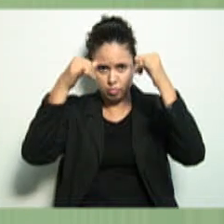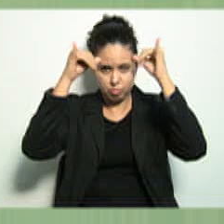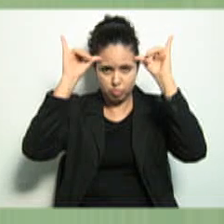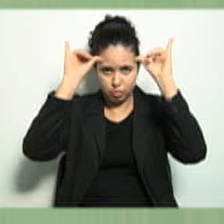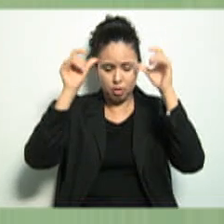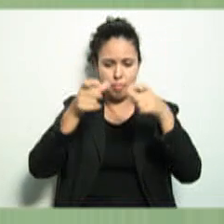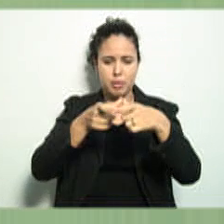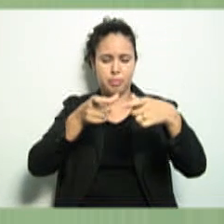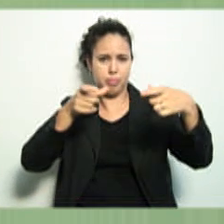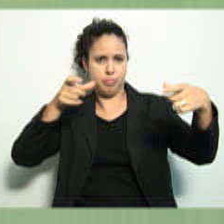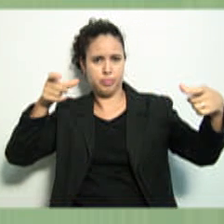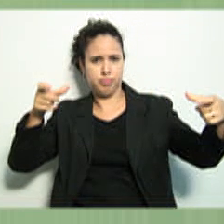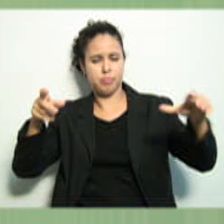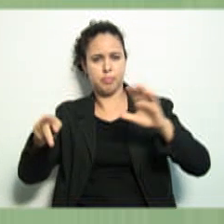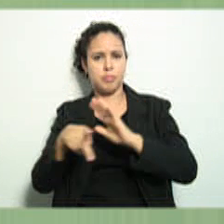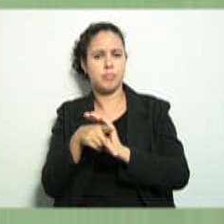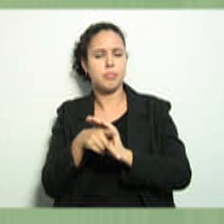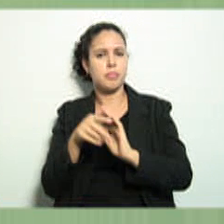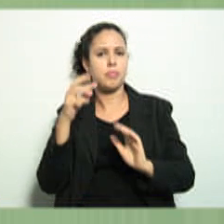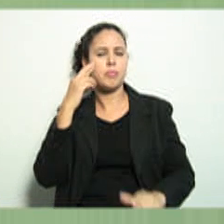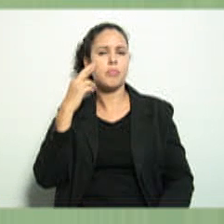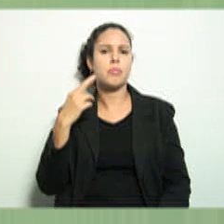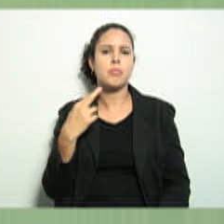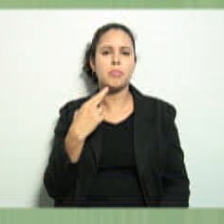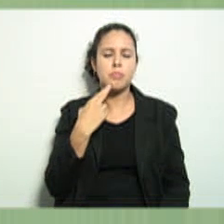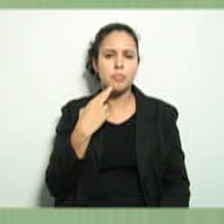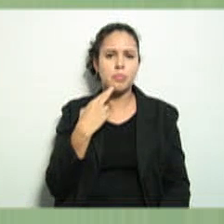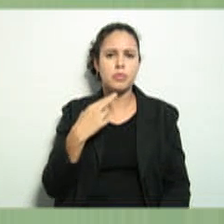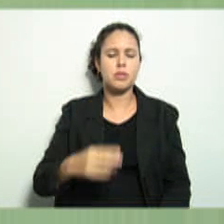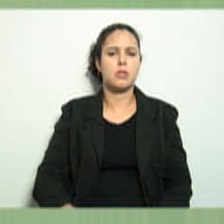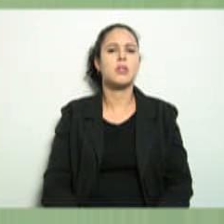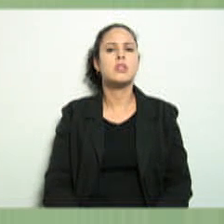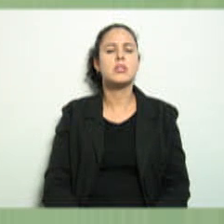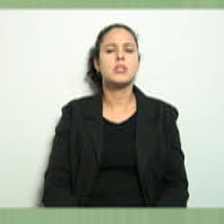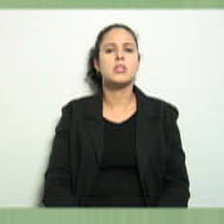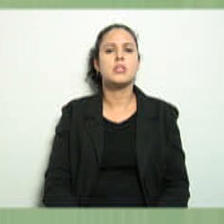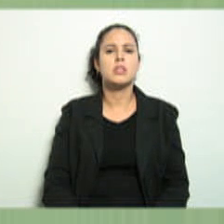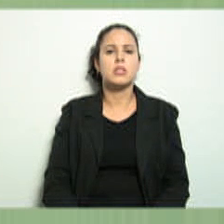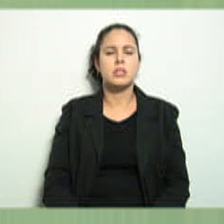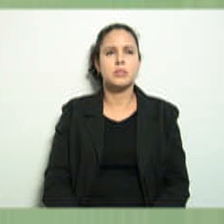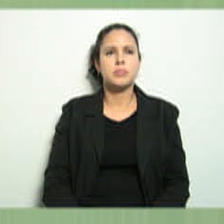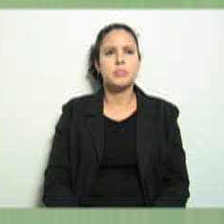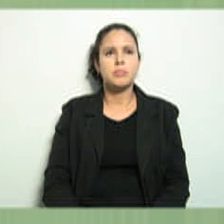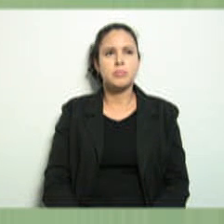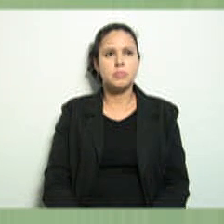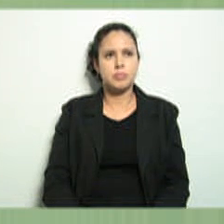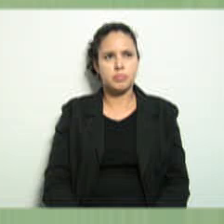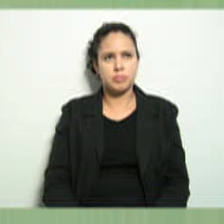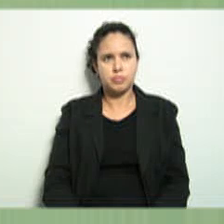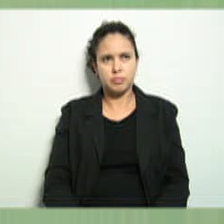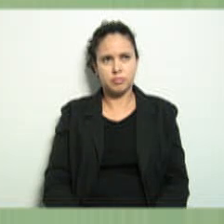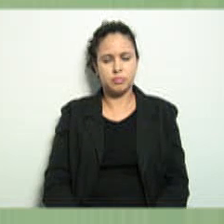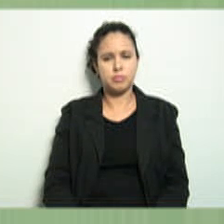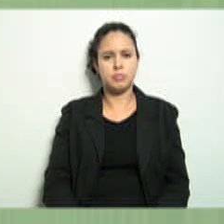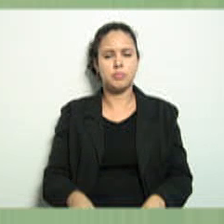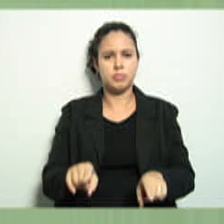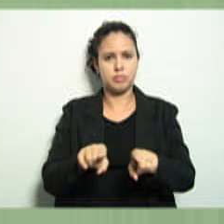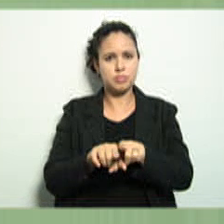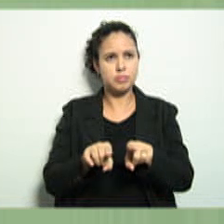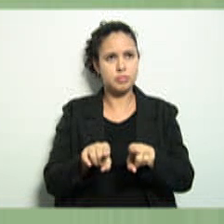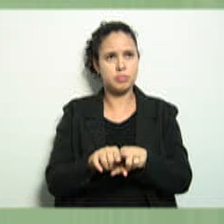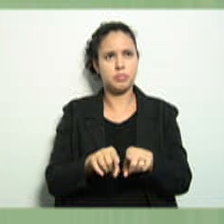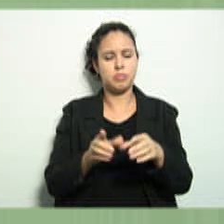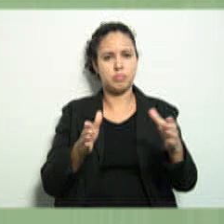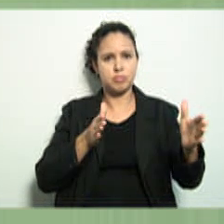Por aí se deu a ocupação do Cone Sul do estado. Esse novo momento determinou a ocupação humana e econômica